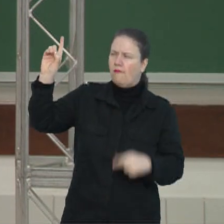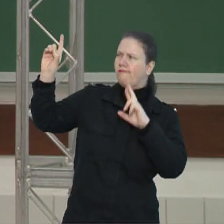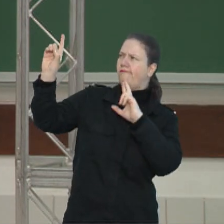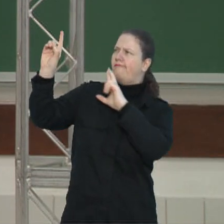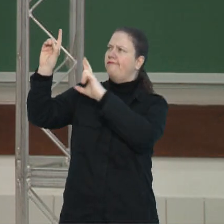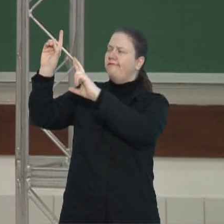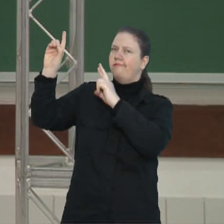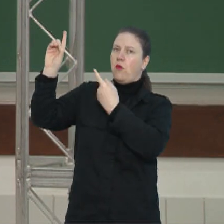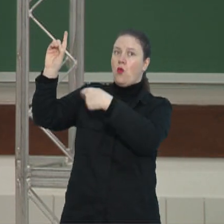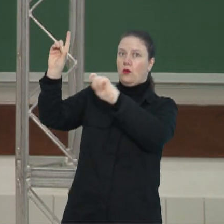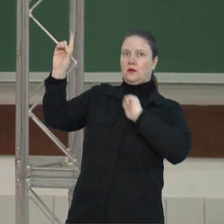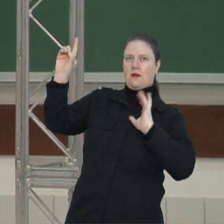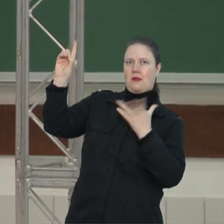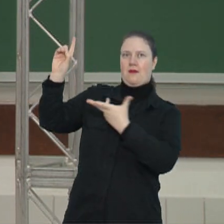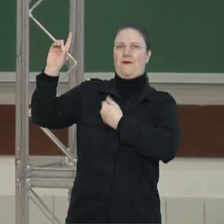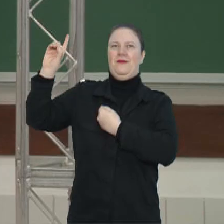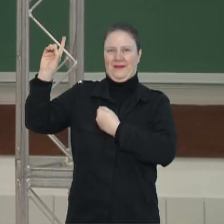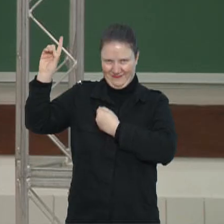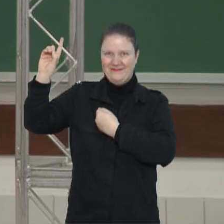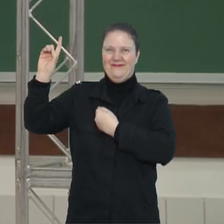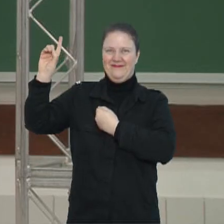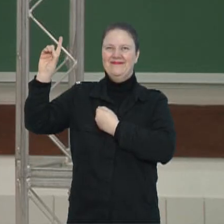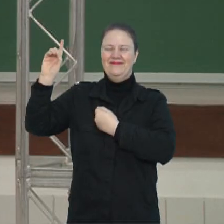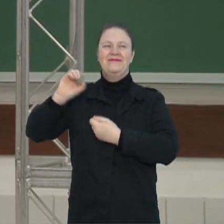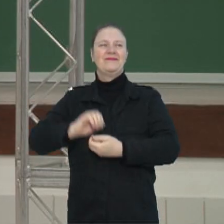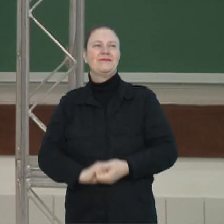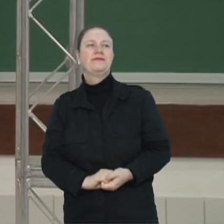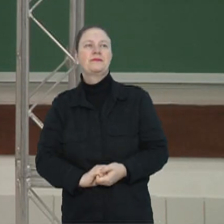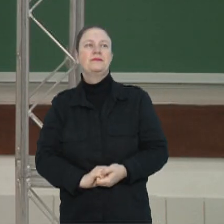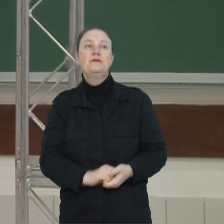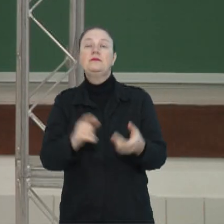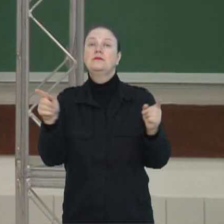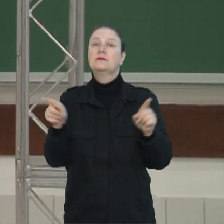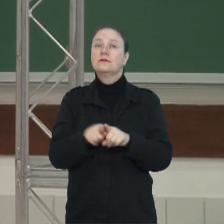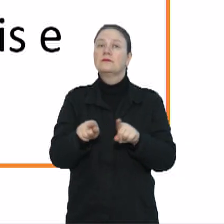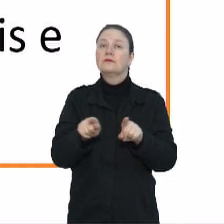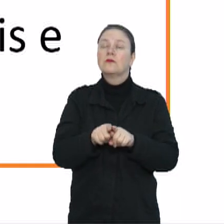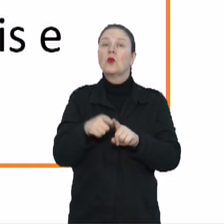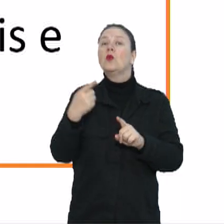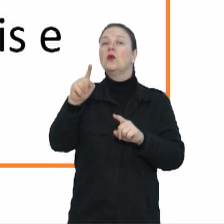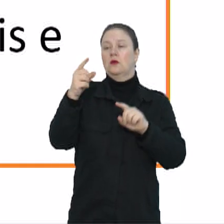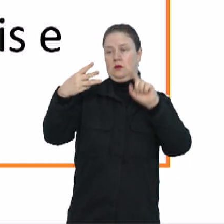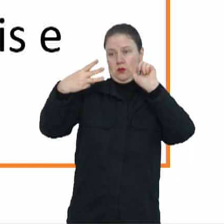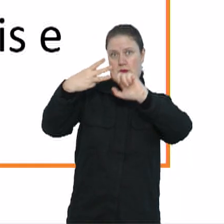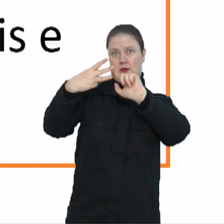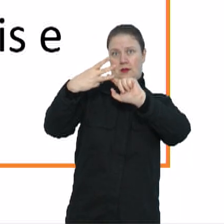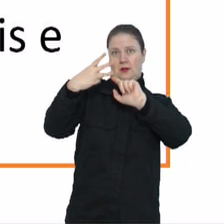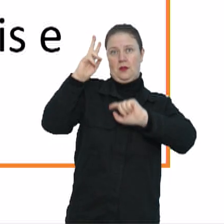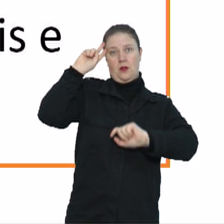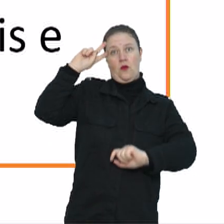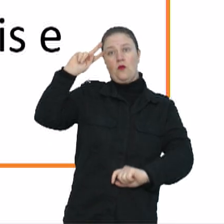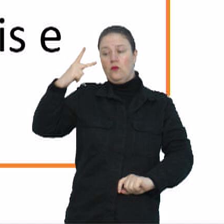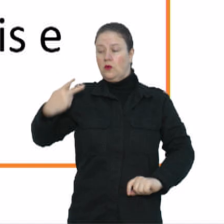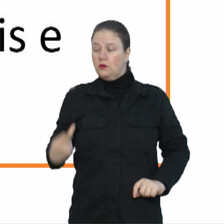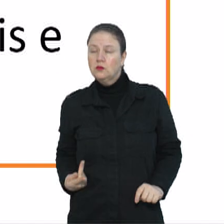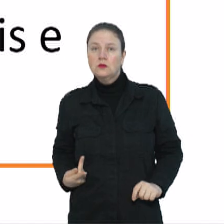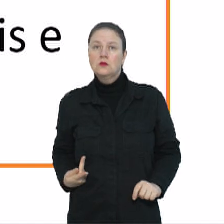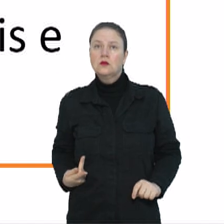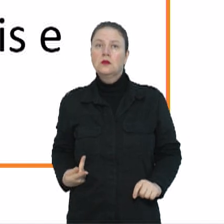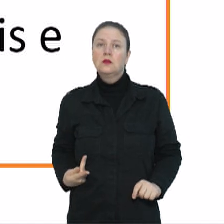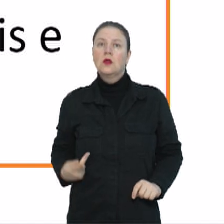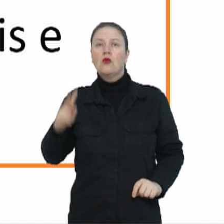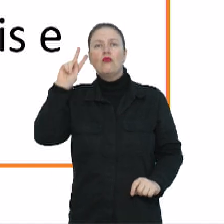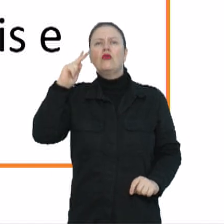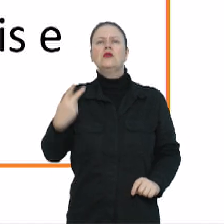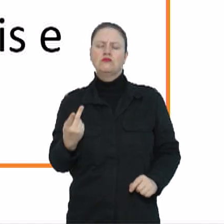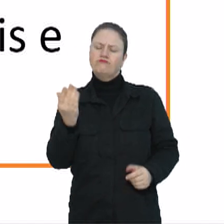garantir ali a salvação, portanto, né? Então, uma subjetividade, tá? E por último ali, as virtudes cristãs, tá? Tanto as virtudes cardeais